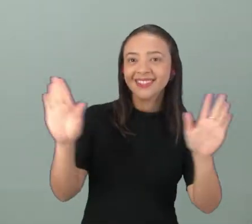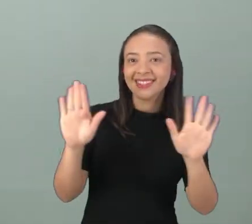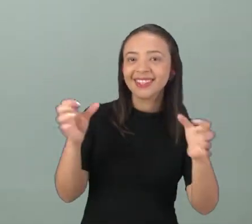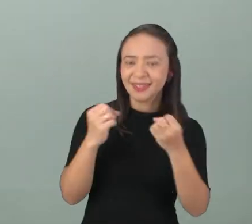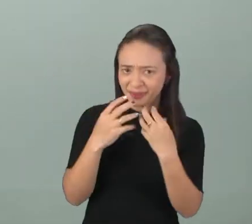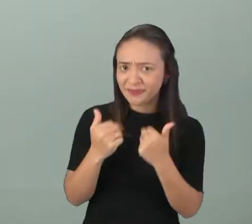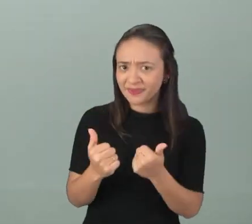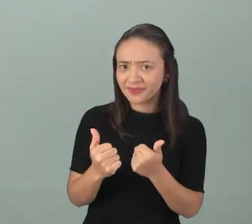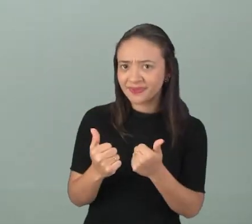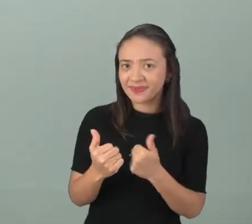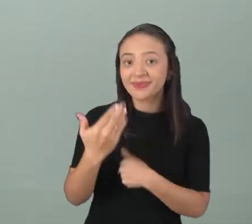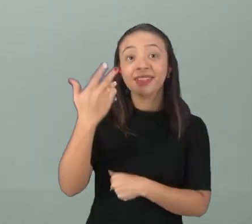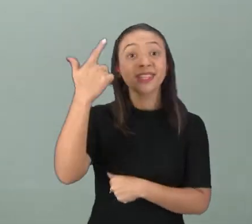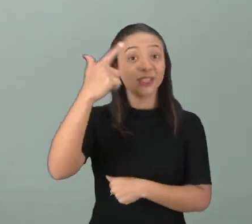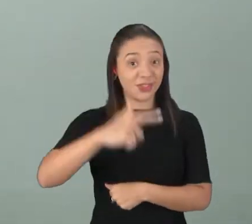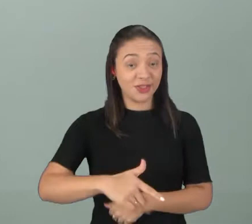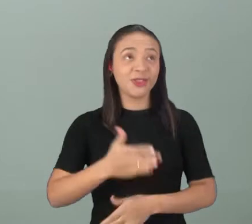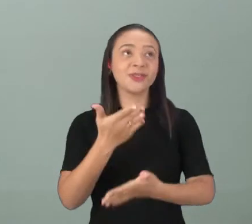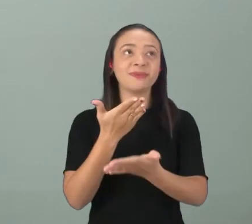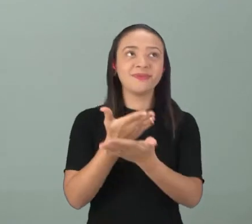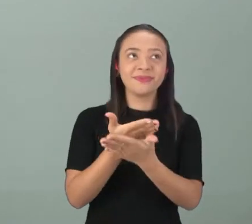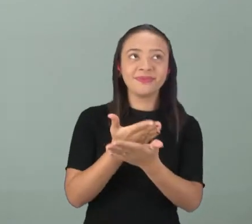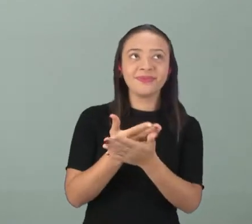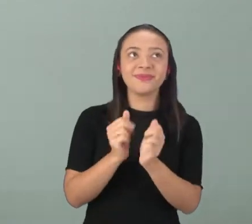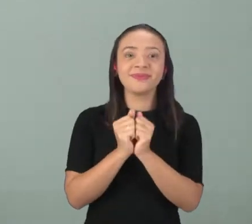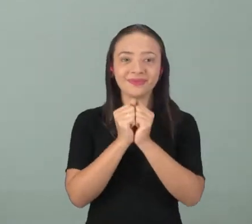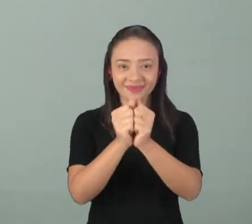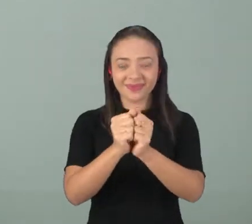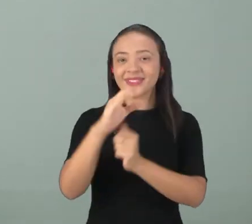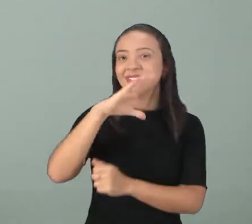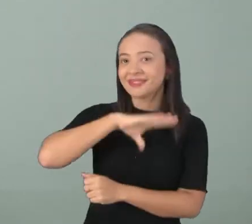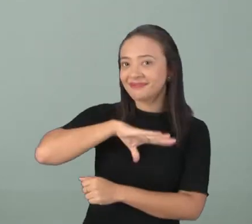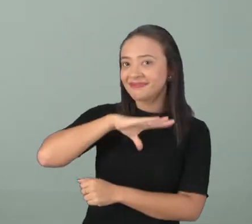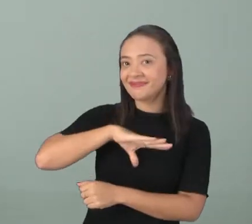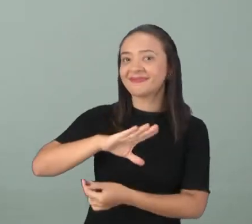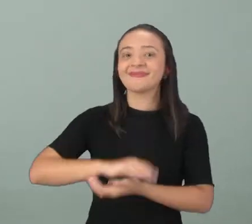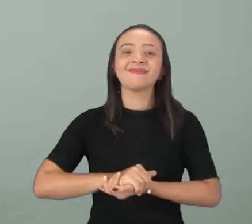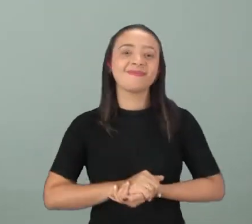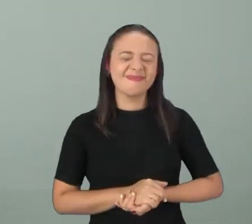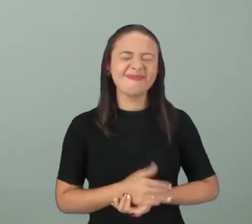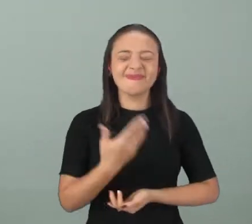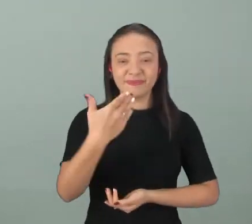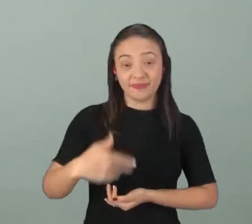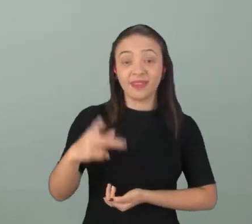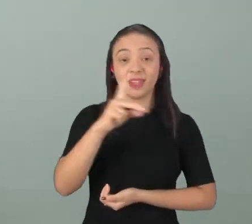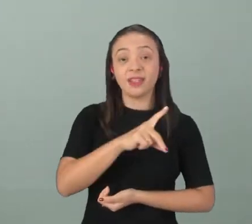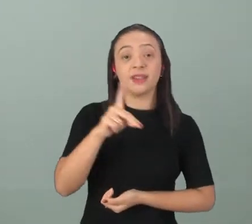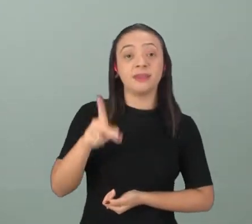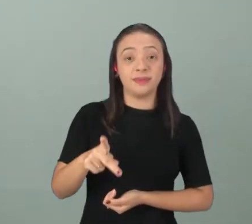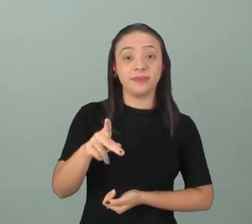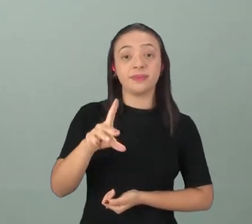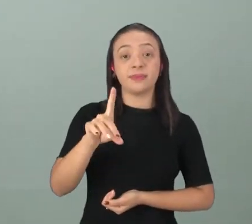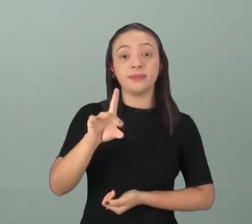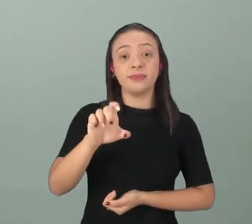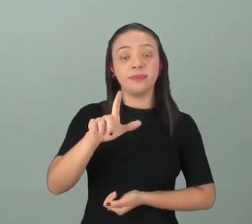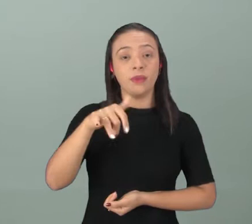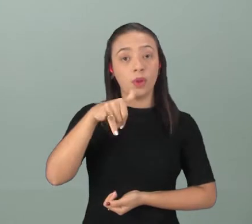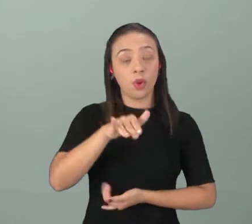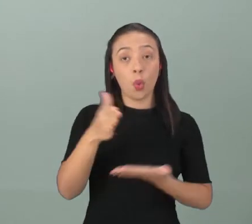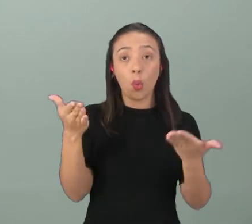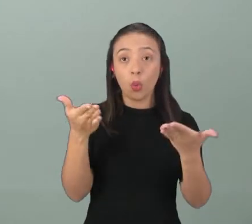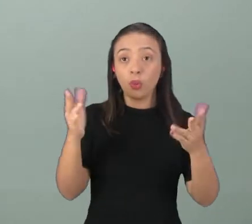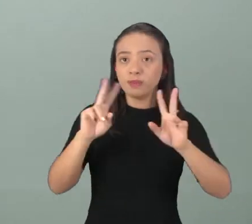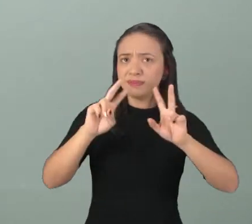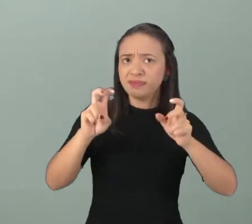Olá pessoal, tudo bem? Estou de volta para mais uma aula com vocês de língua portuguesa. Sou a professora Deli e hoje vamos